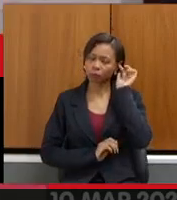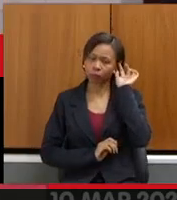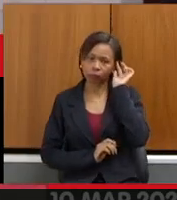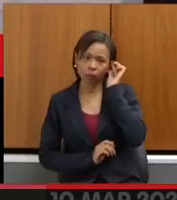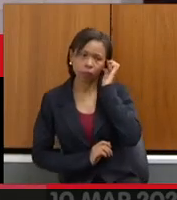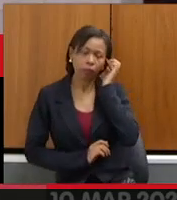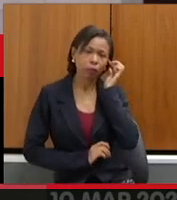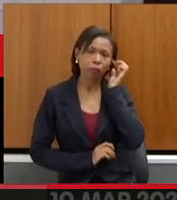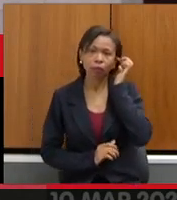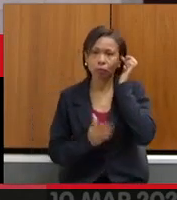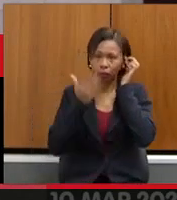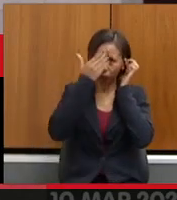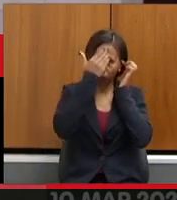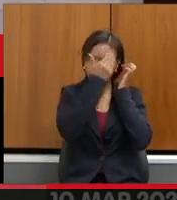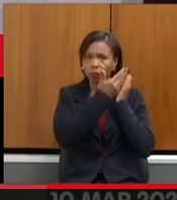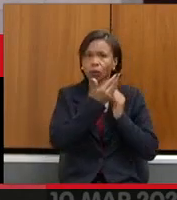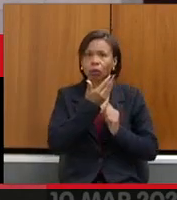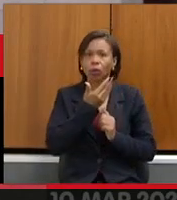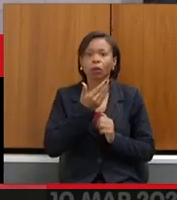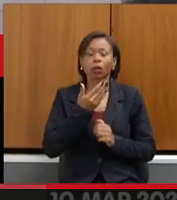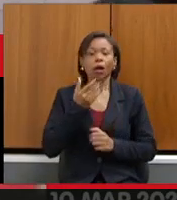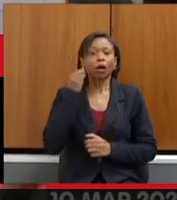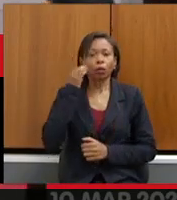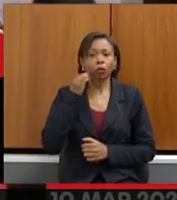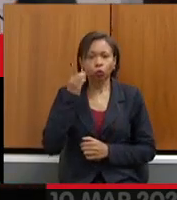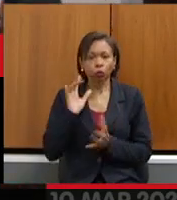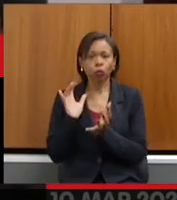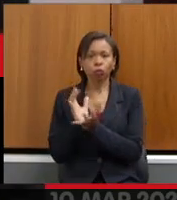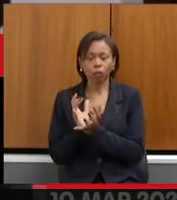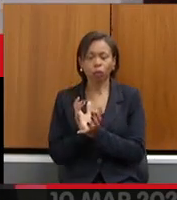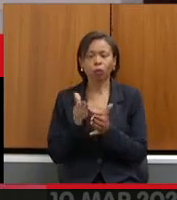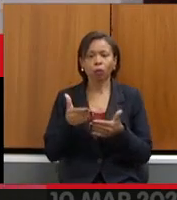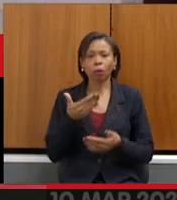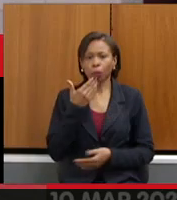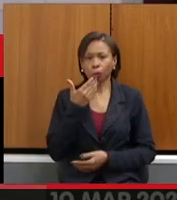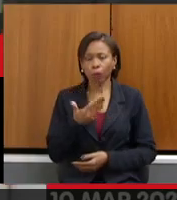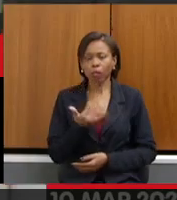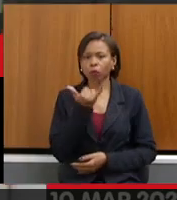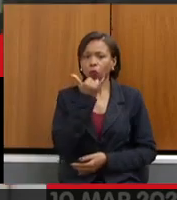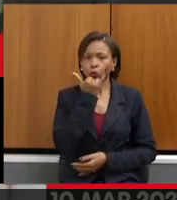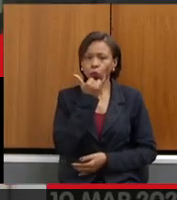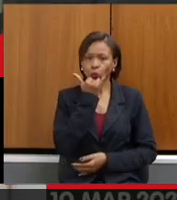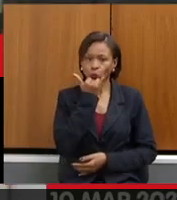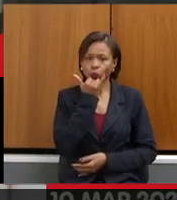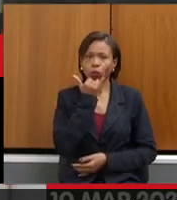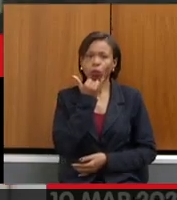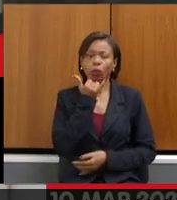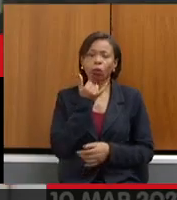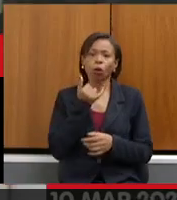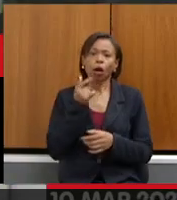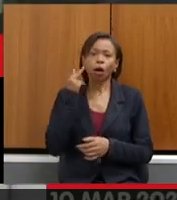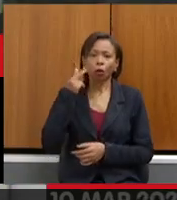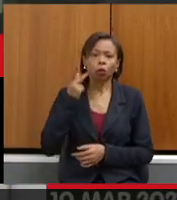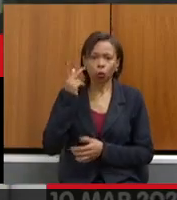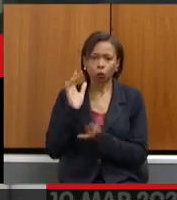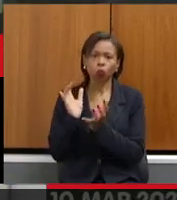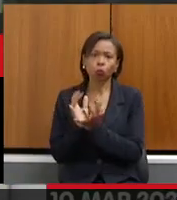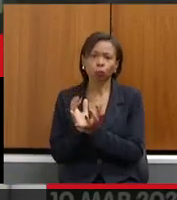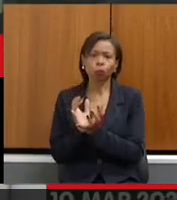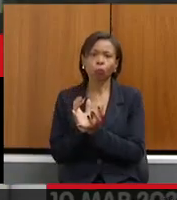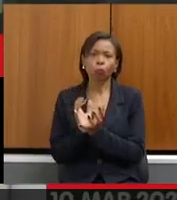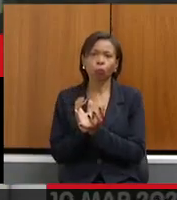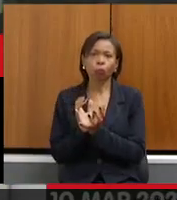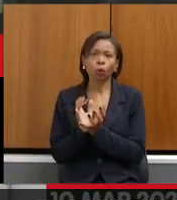obrigado aos deputados peço desculpa aos parlamentares que